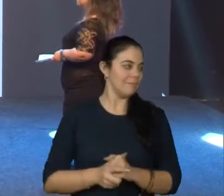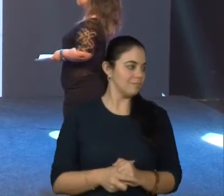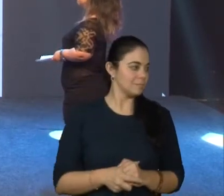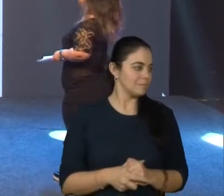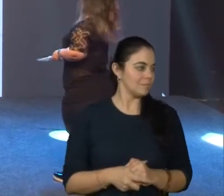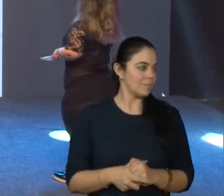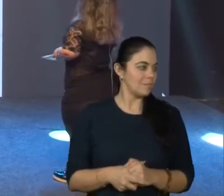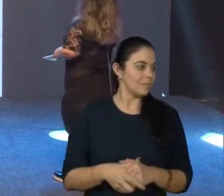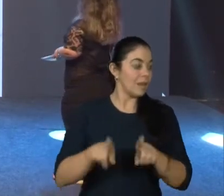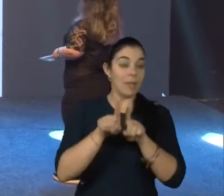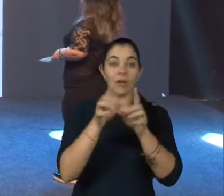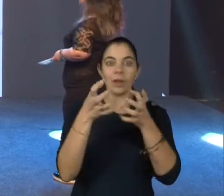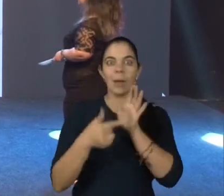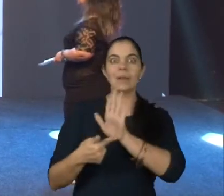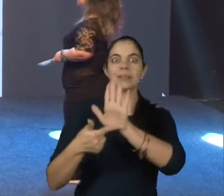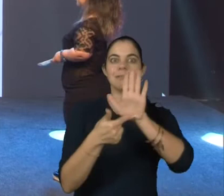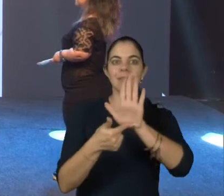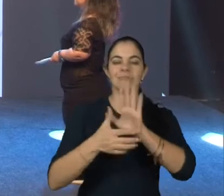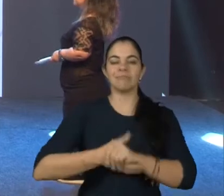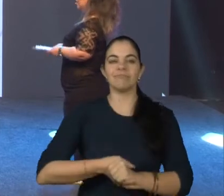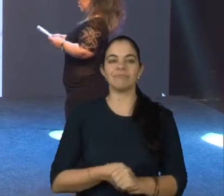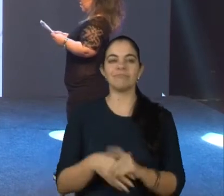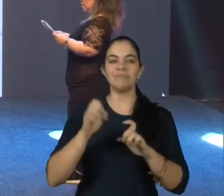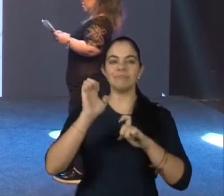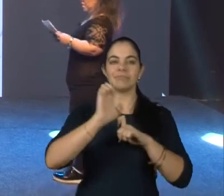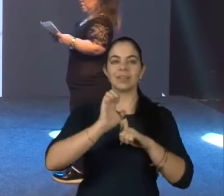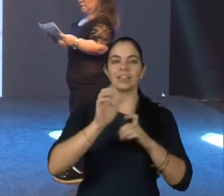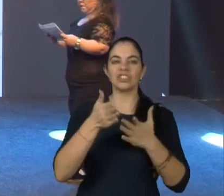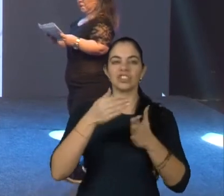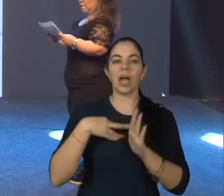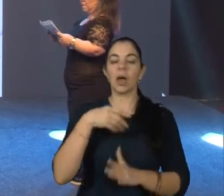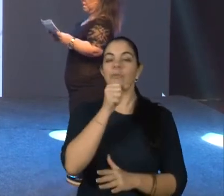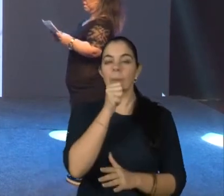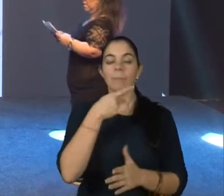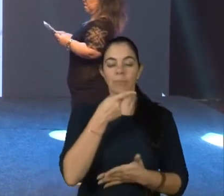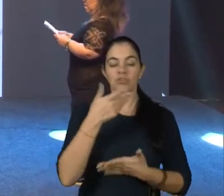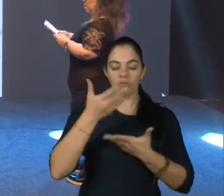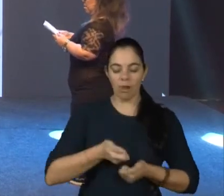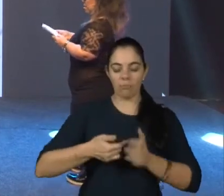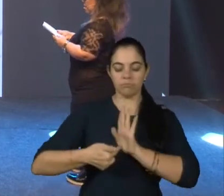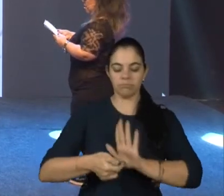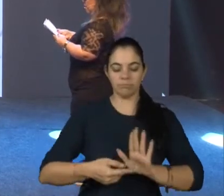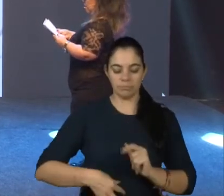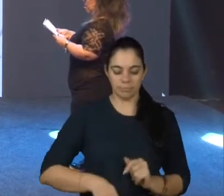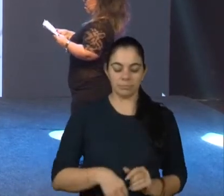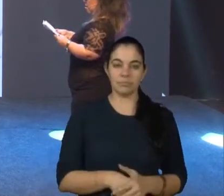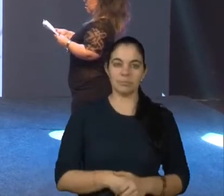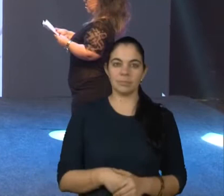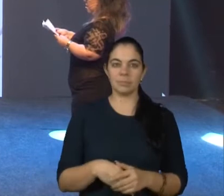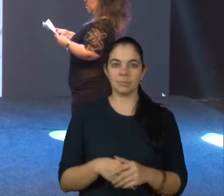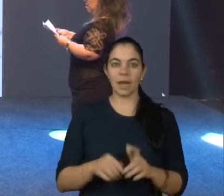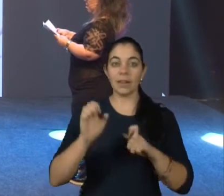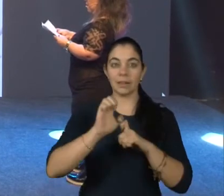queria que você se apresentasse, por favor. Vamos começar com o Hernan, que já está com o seu microfone ligado. Por favor, Hernan.